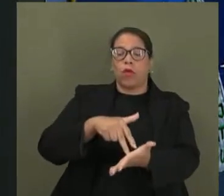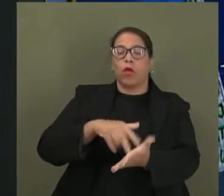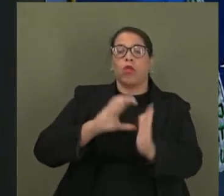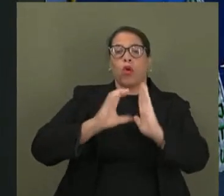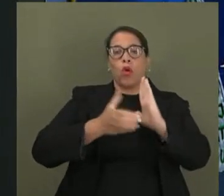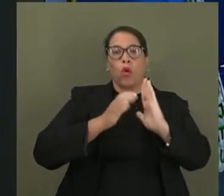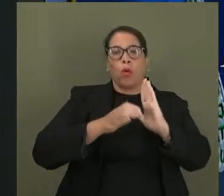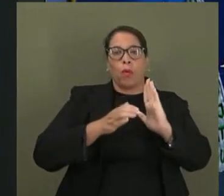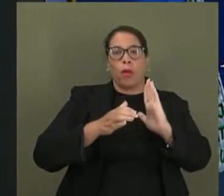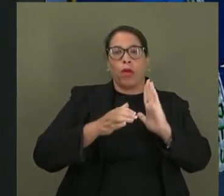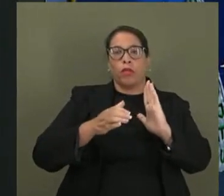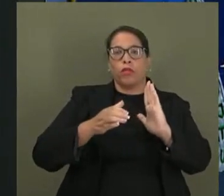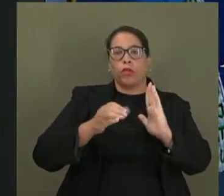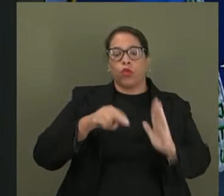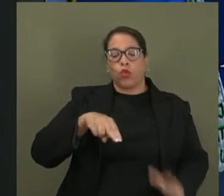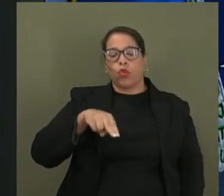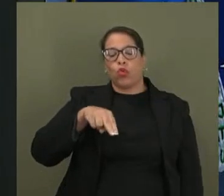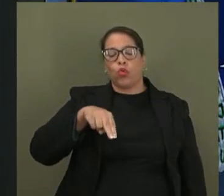Novo.